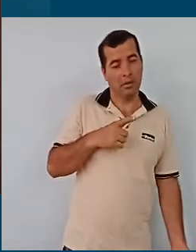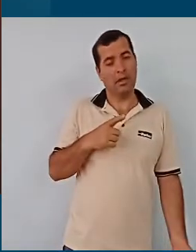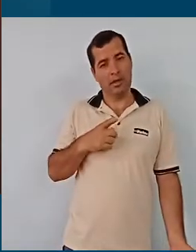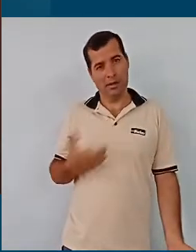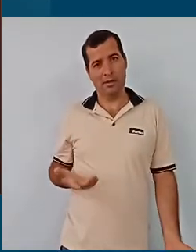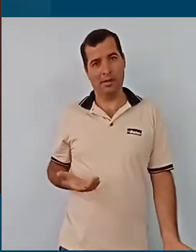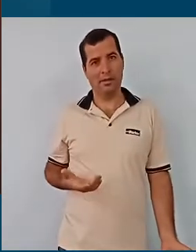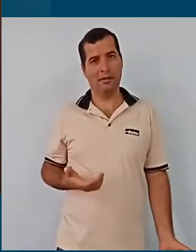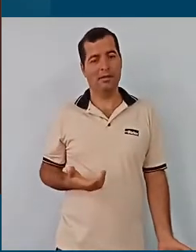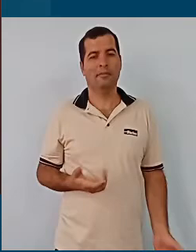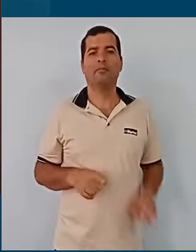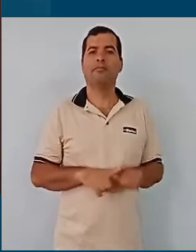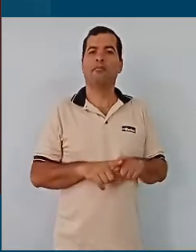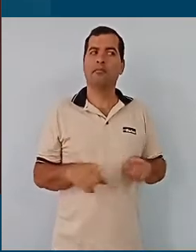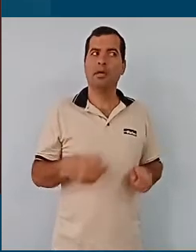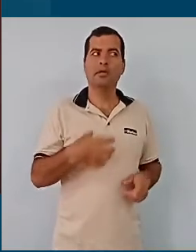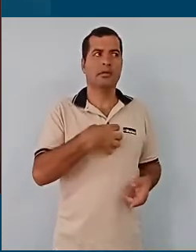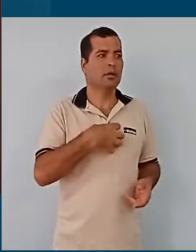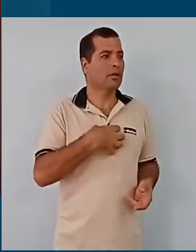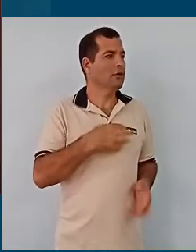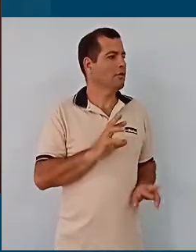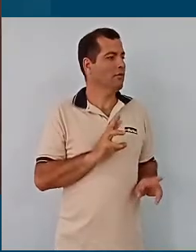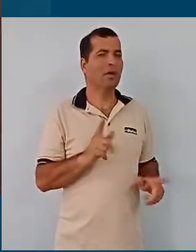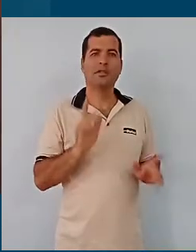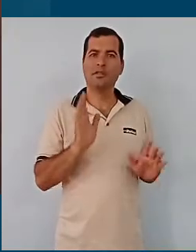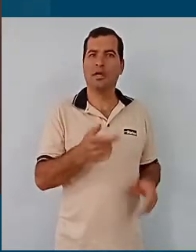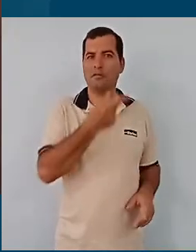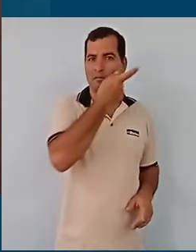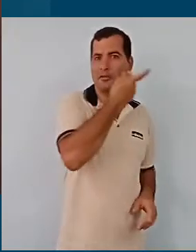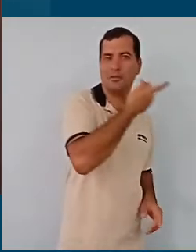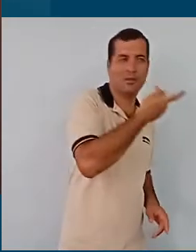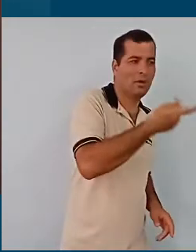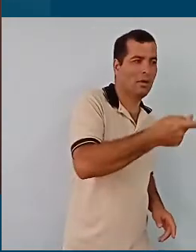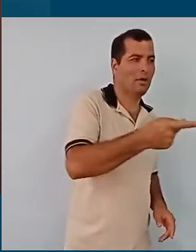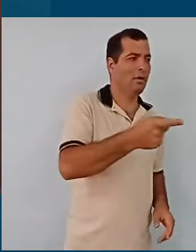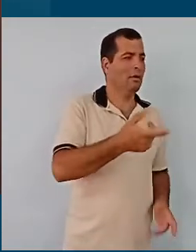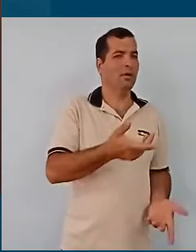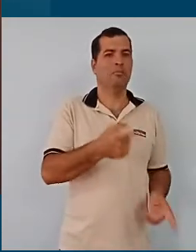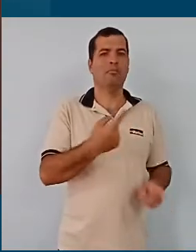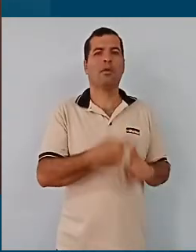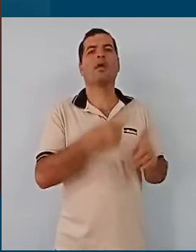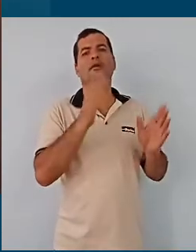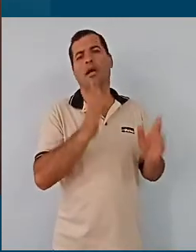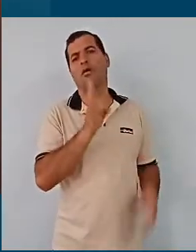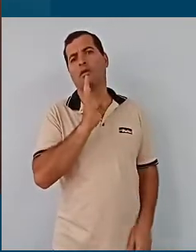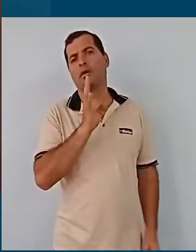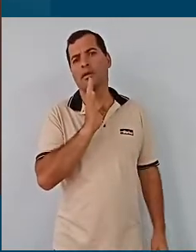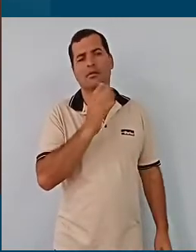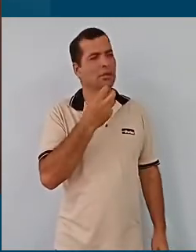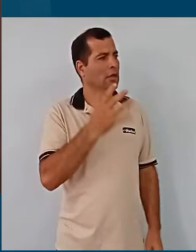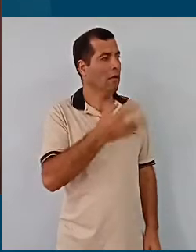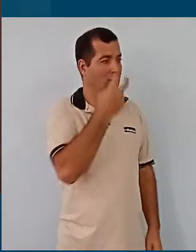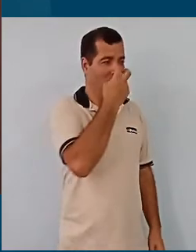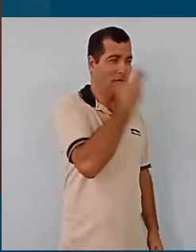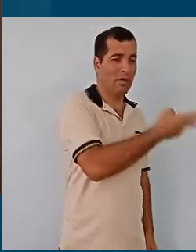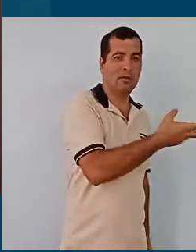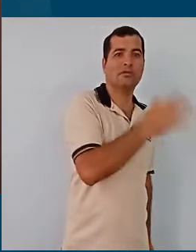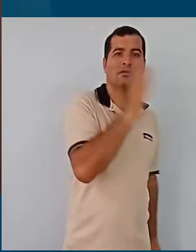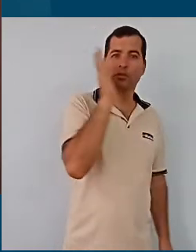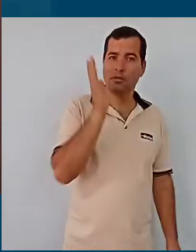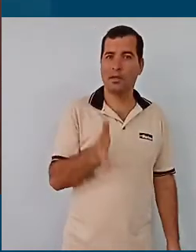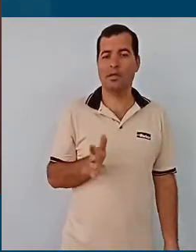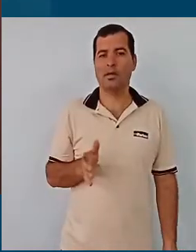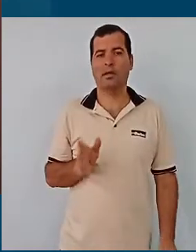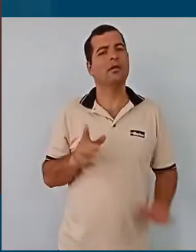ela vai se sentir diferente indo para a escola de ensino fundamental, porque agora, como diz uma criança numa pesquisa